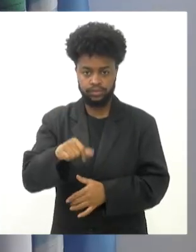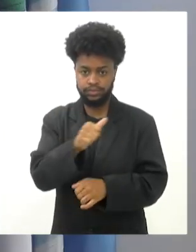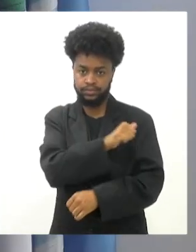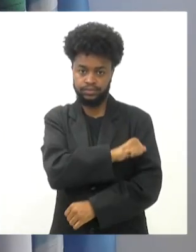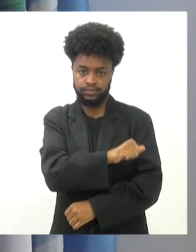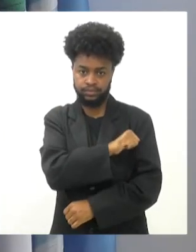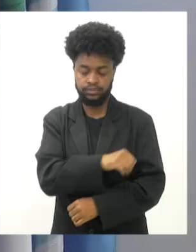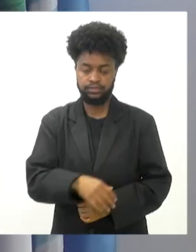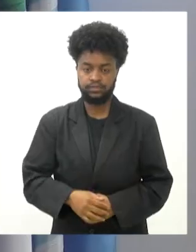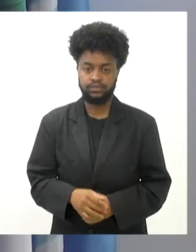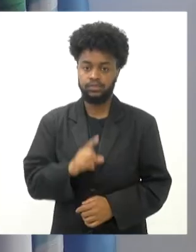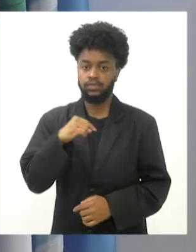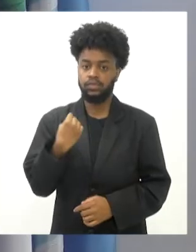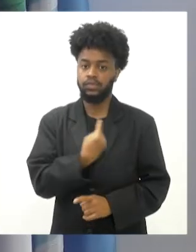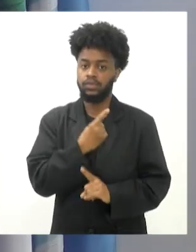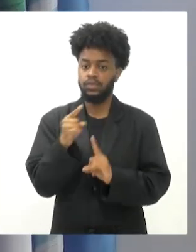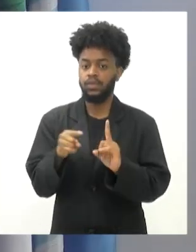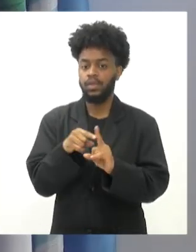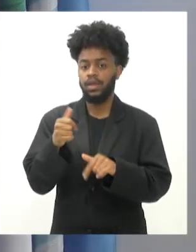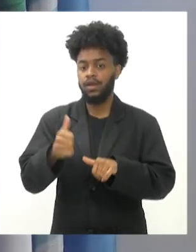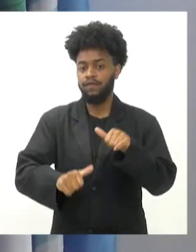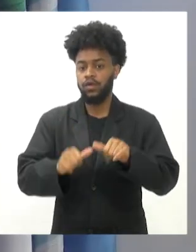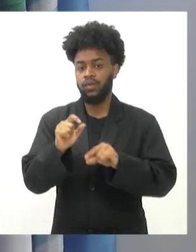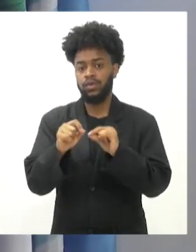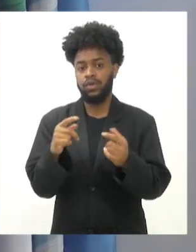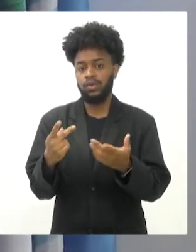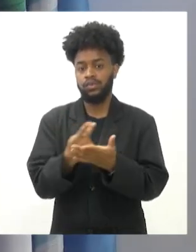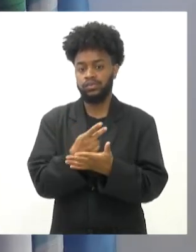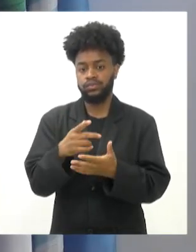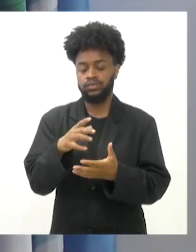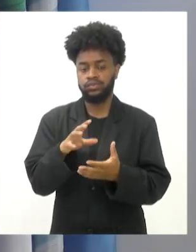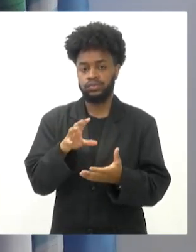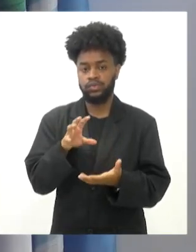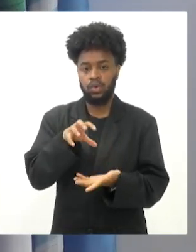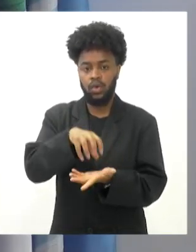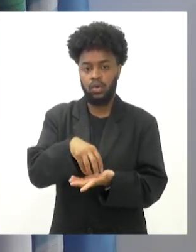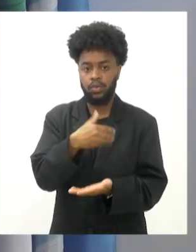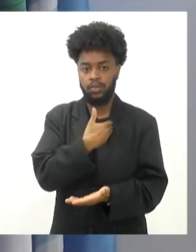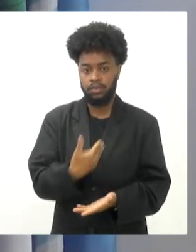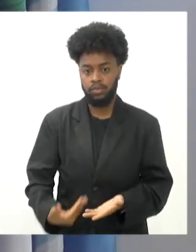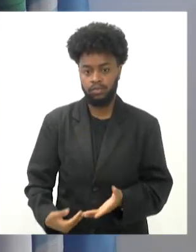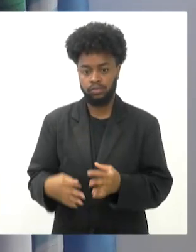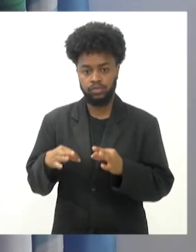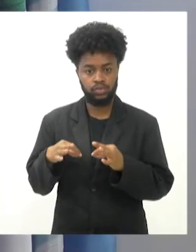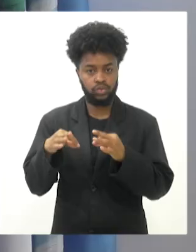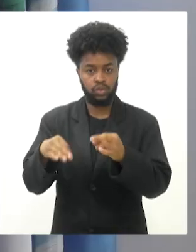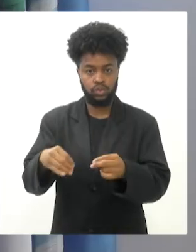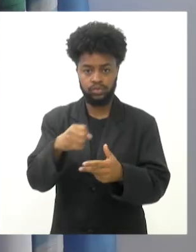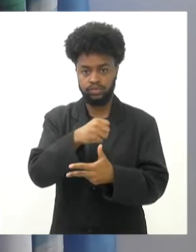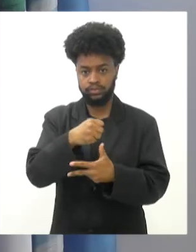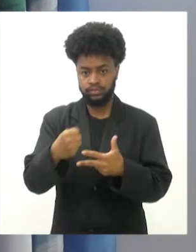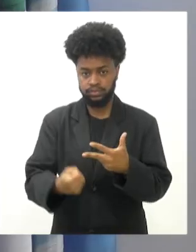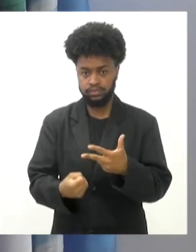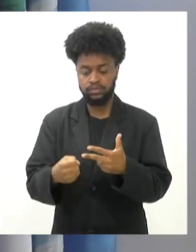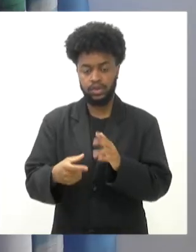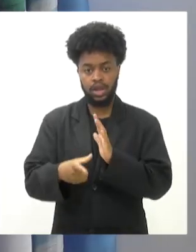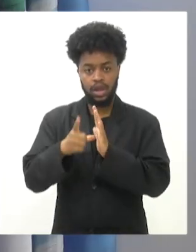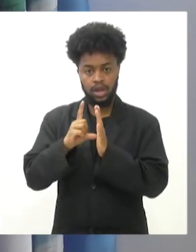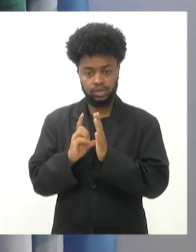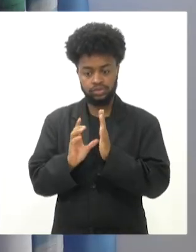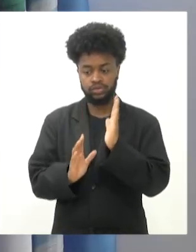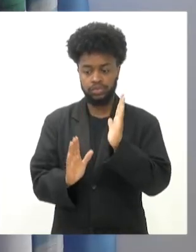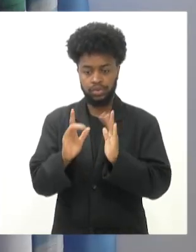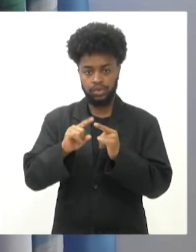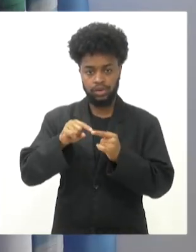Nós pretendemos buscar e verificar a atuação dos órgãos públicos de todas as esferas, antes, durante e depois